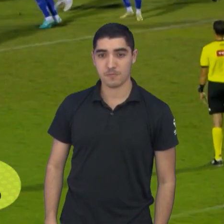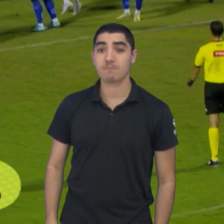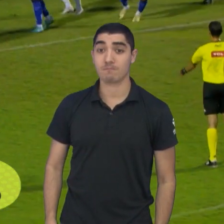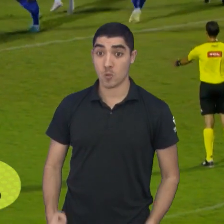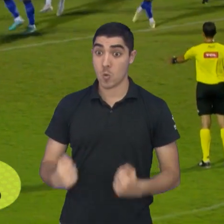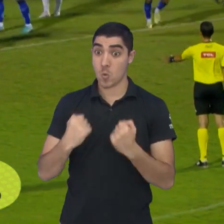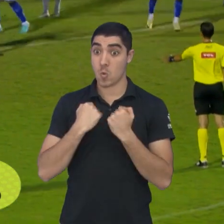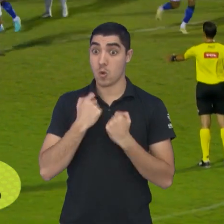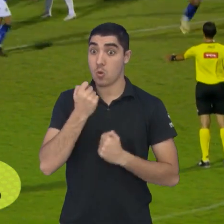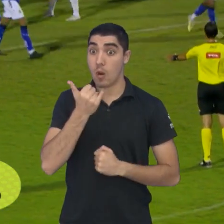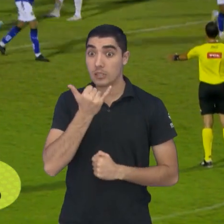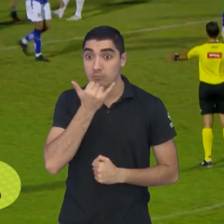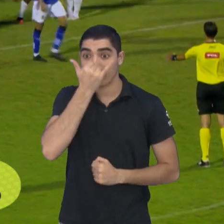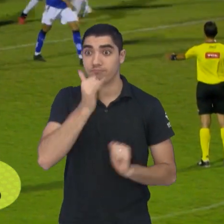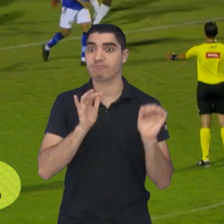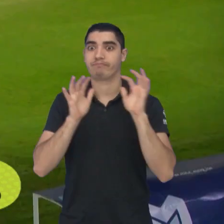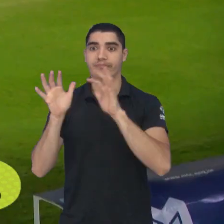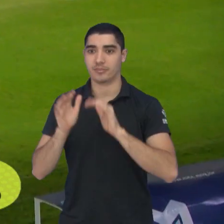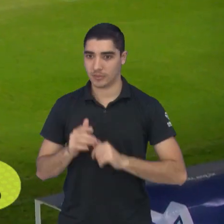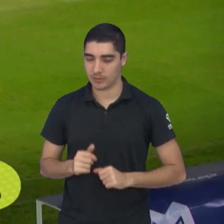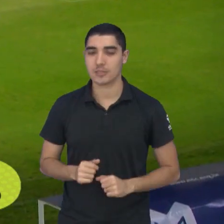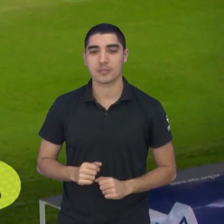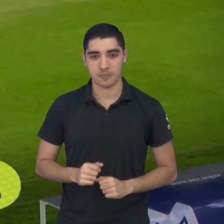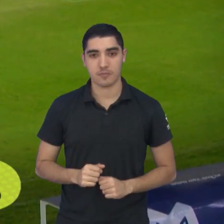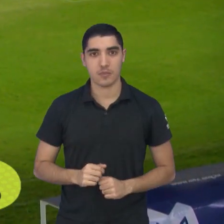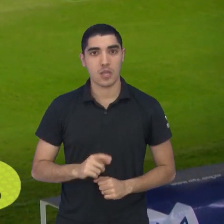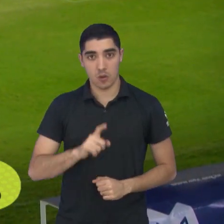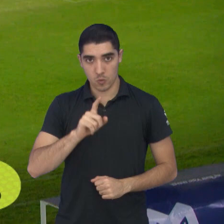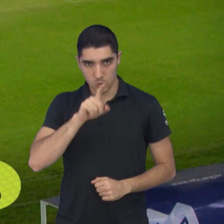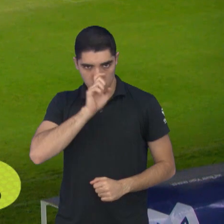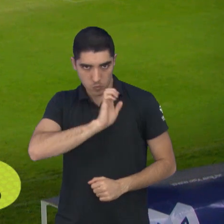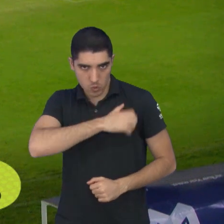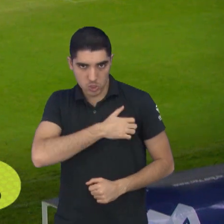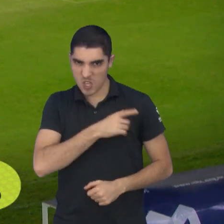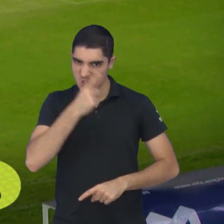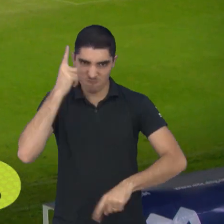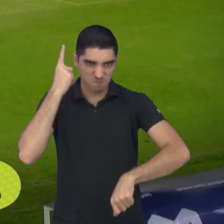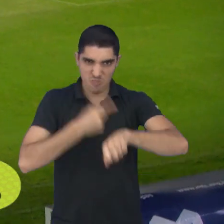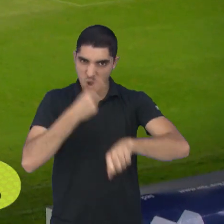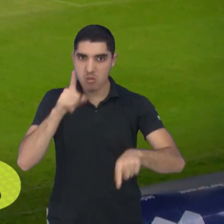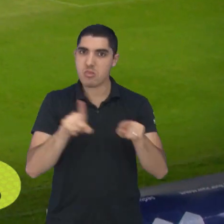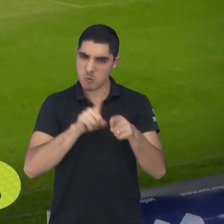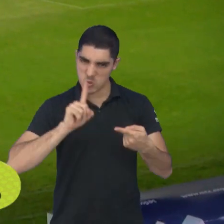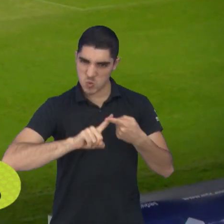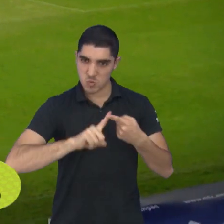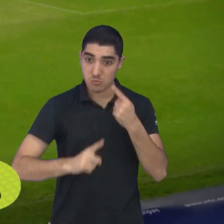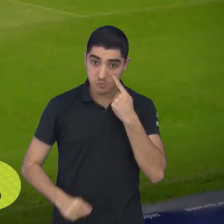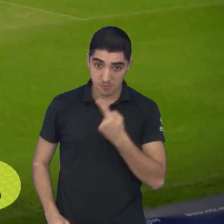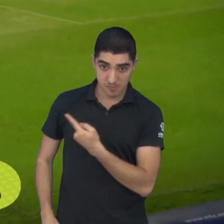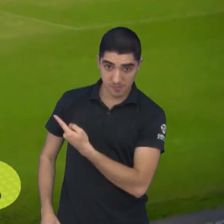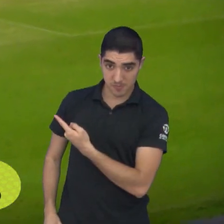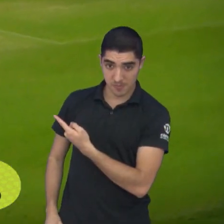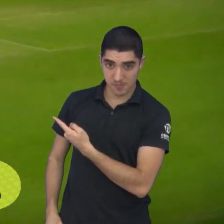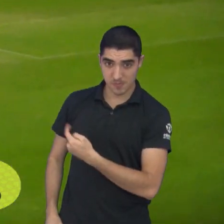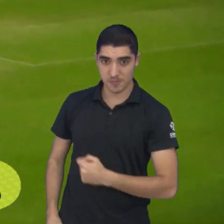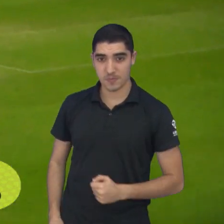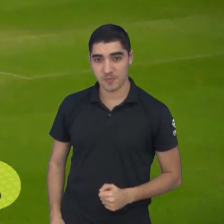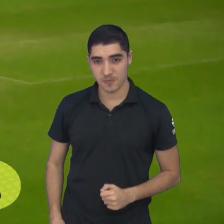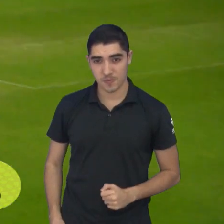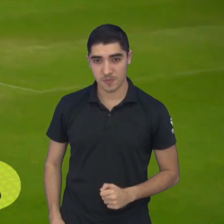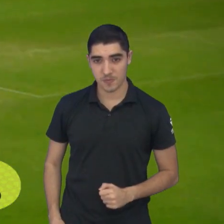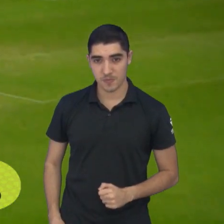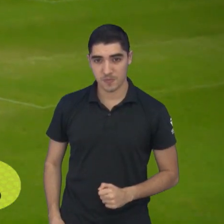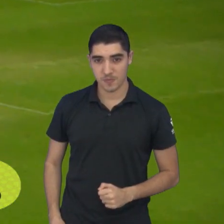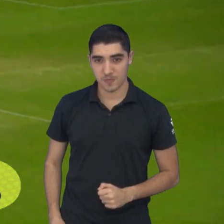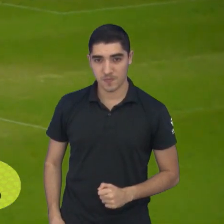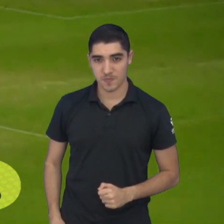quase Jussane aproveitou. O São José deu o troco também na bola parada. João Gabriel cobrou falta